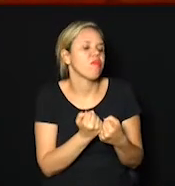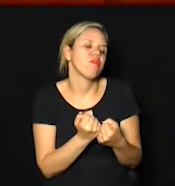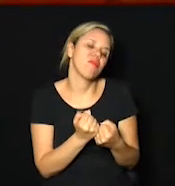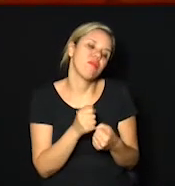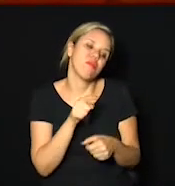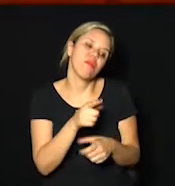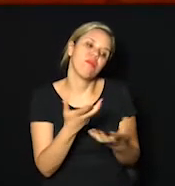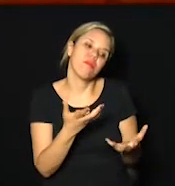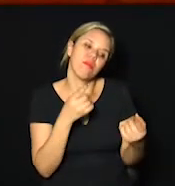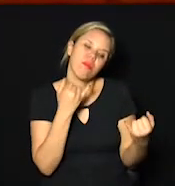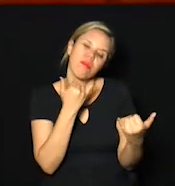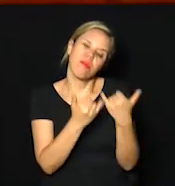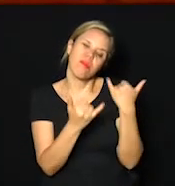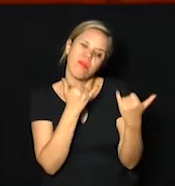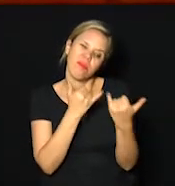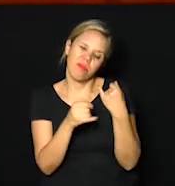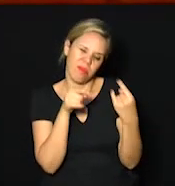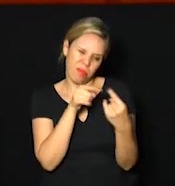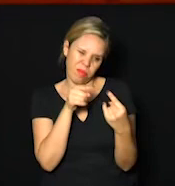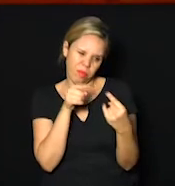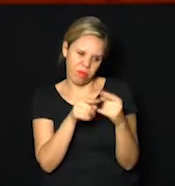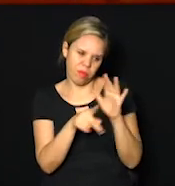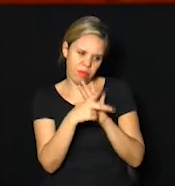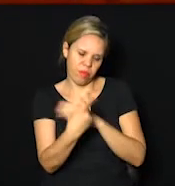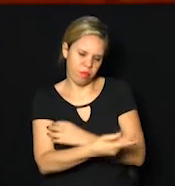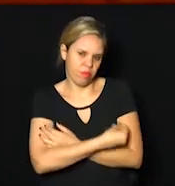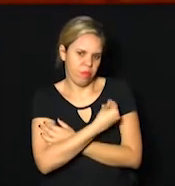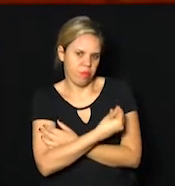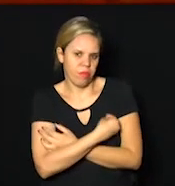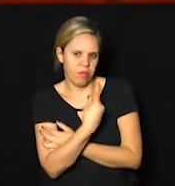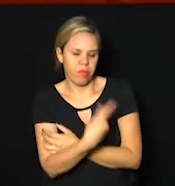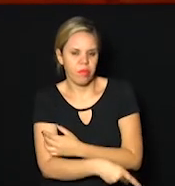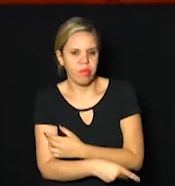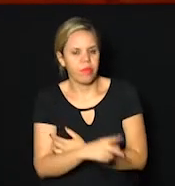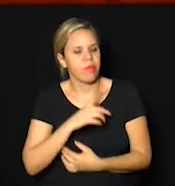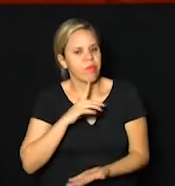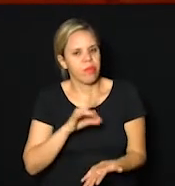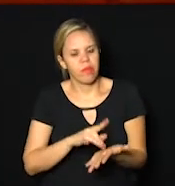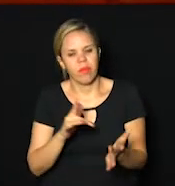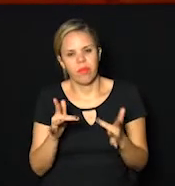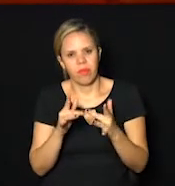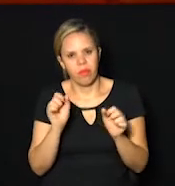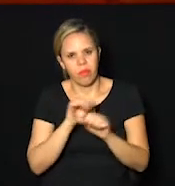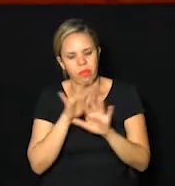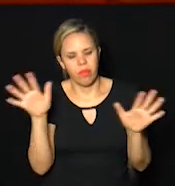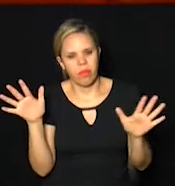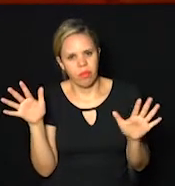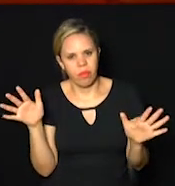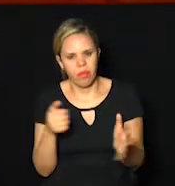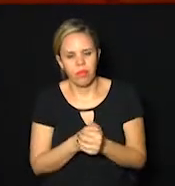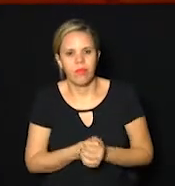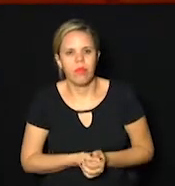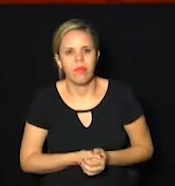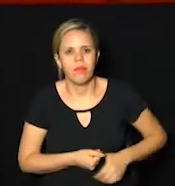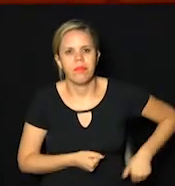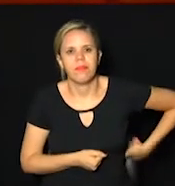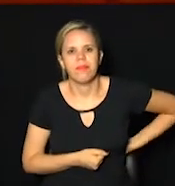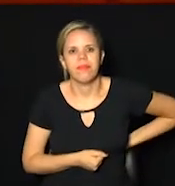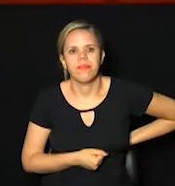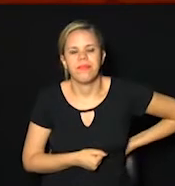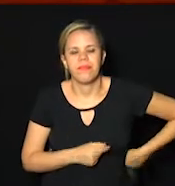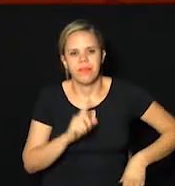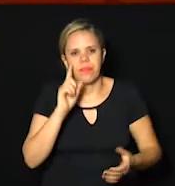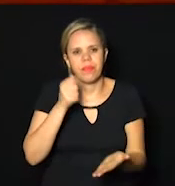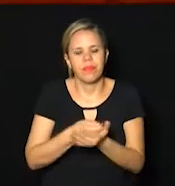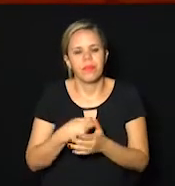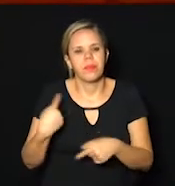àquilo que parece mais organizado para a própria vida. Existe uma relação clara de decisão política,